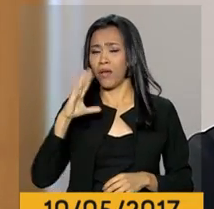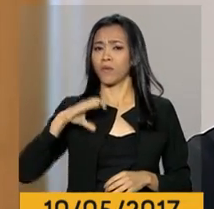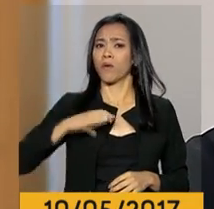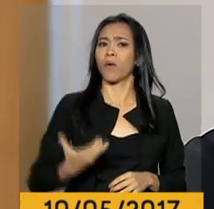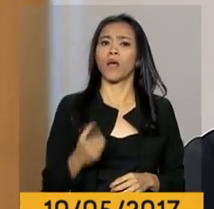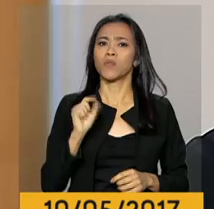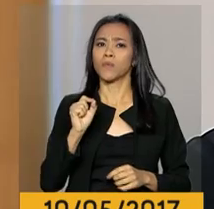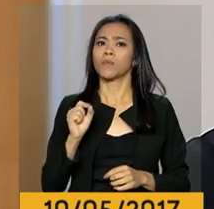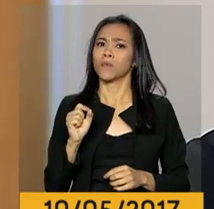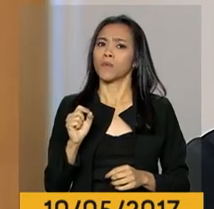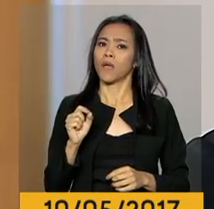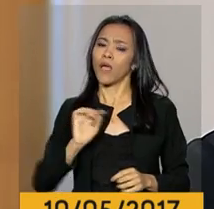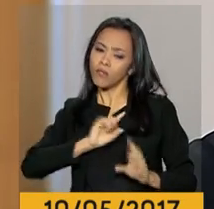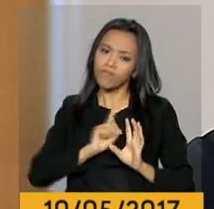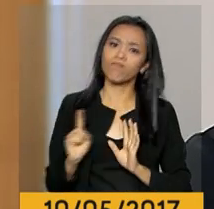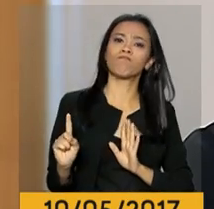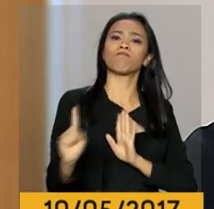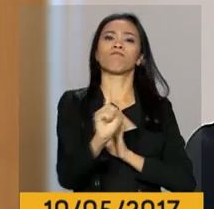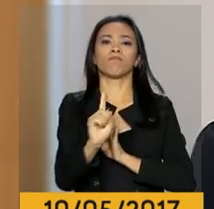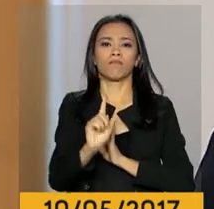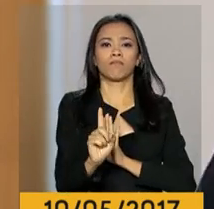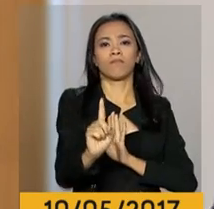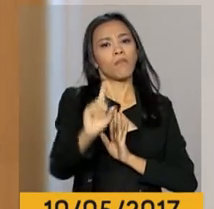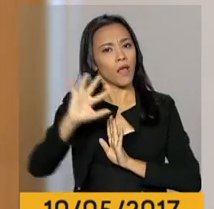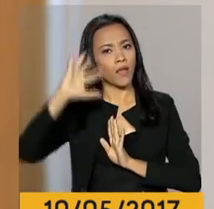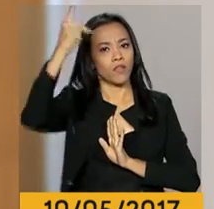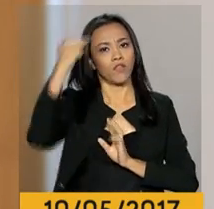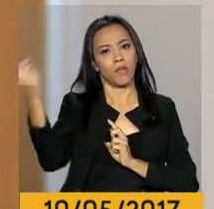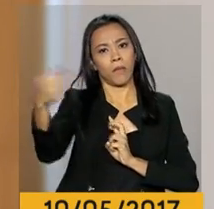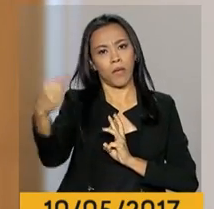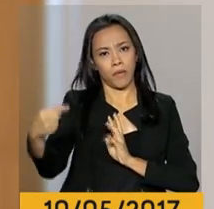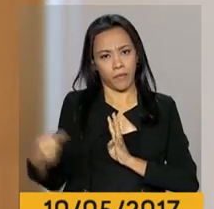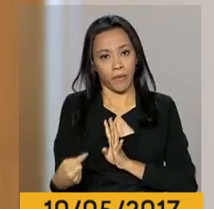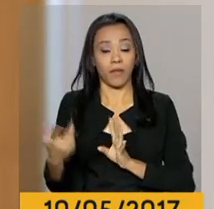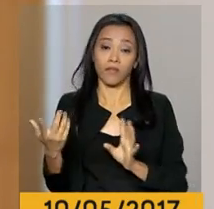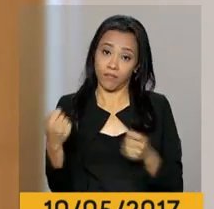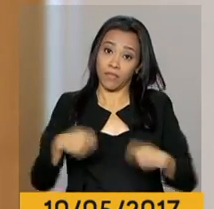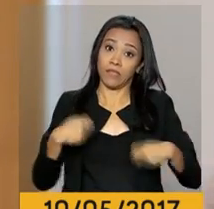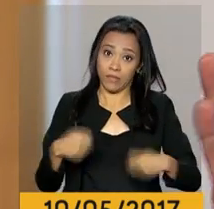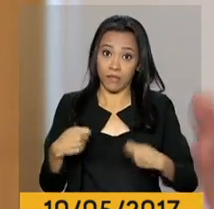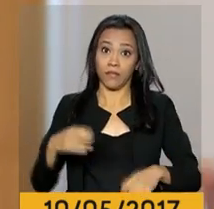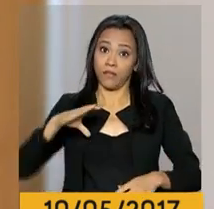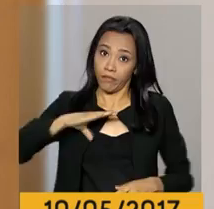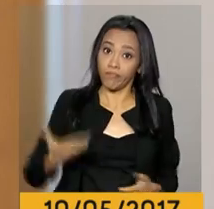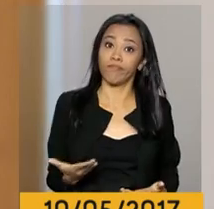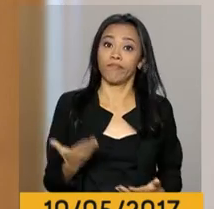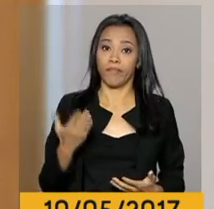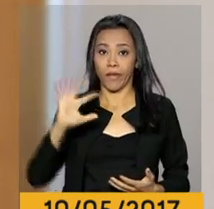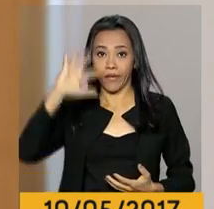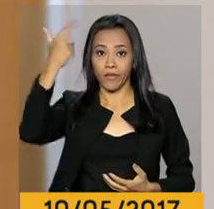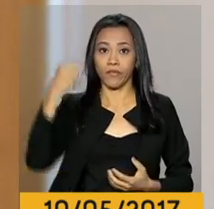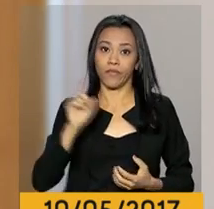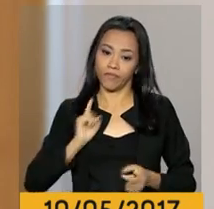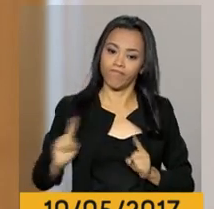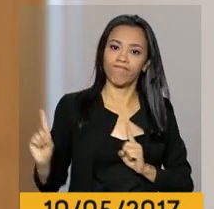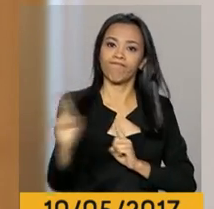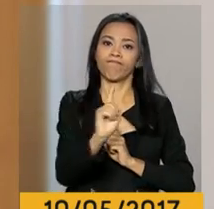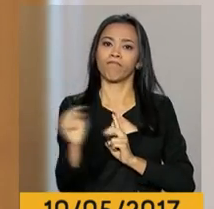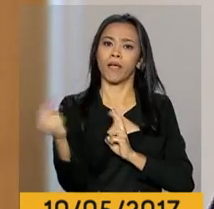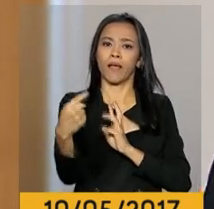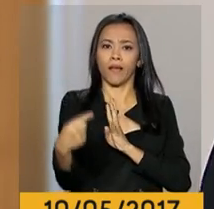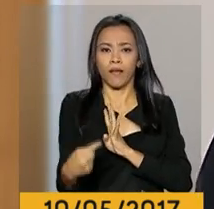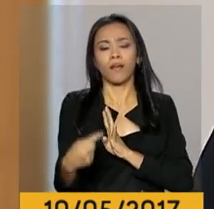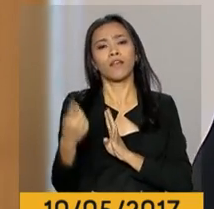uma certa ousadia mas a verdade é que o momento brasileiro exige ousadia ousadia para avançar como estamos